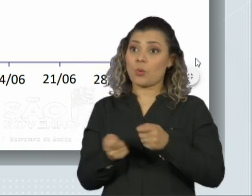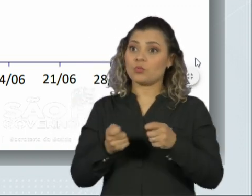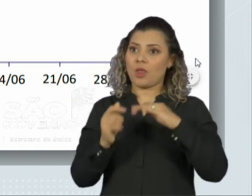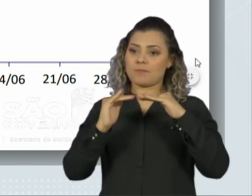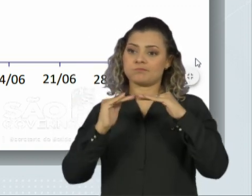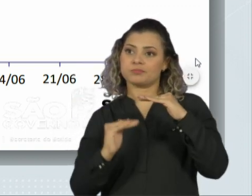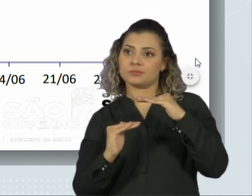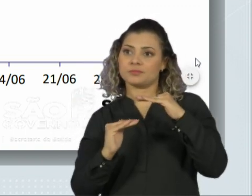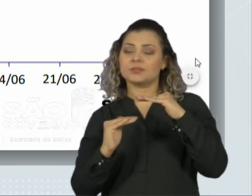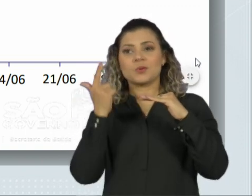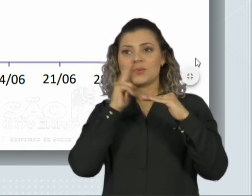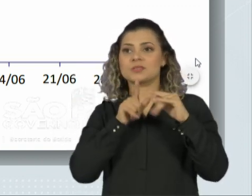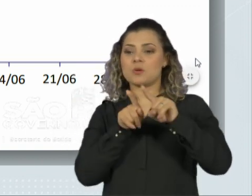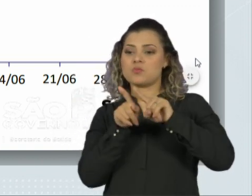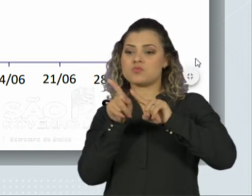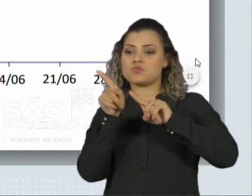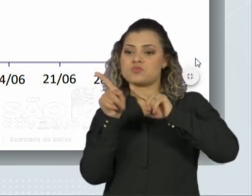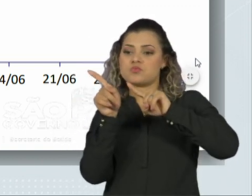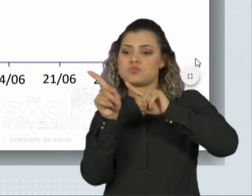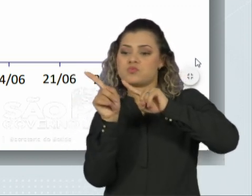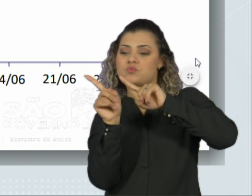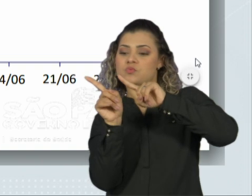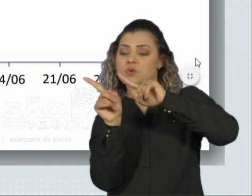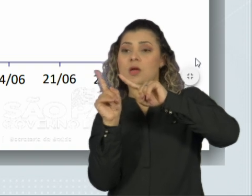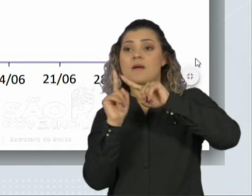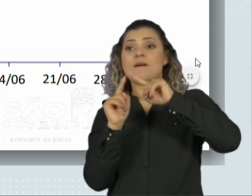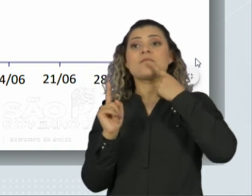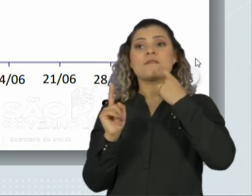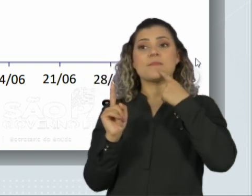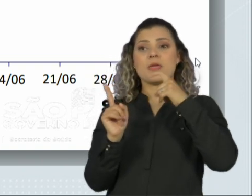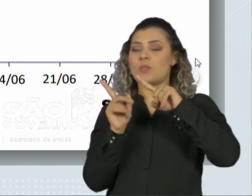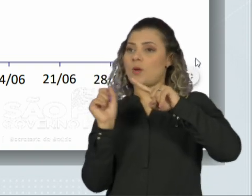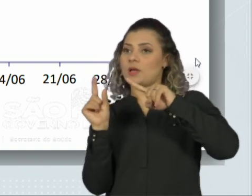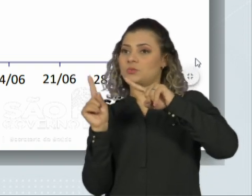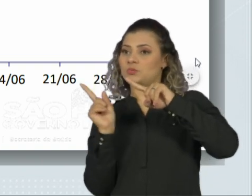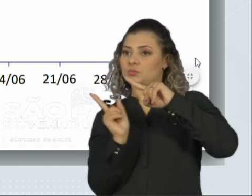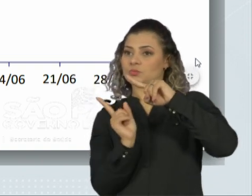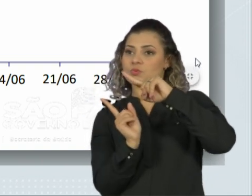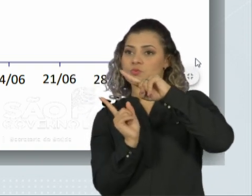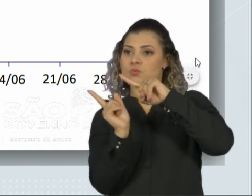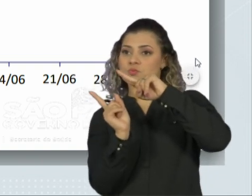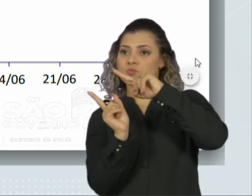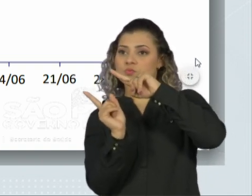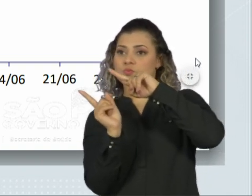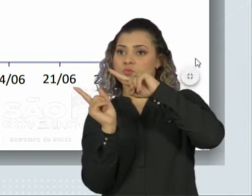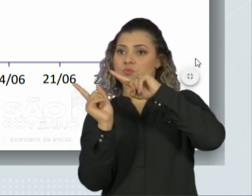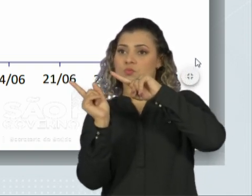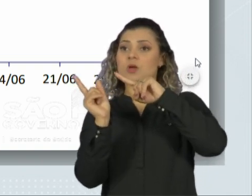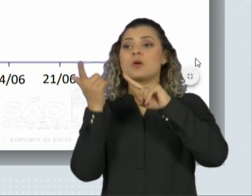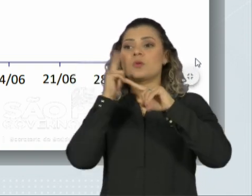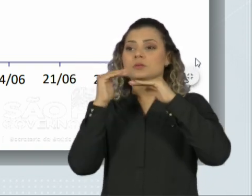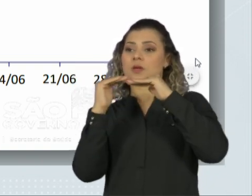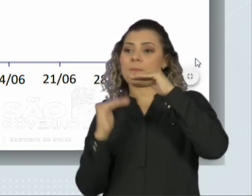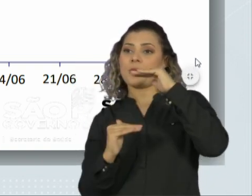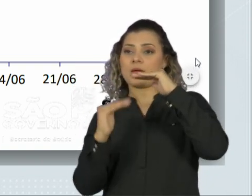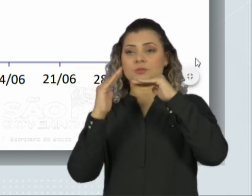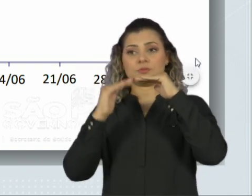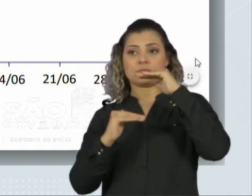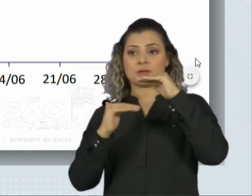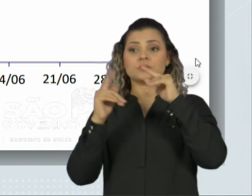decorrente das mais variadas ações que o governo estabeleceu, o governo João Dória estabeleceu para o sistema